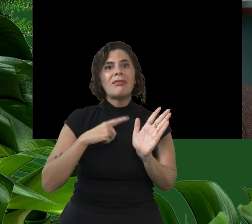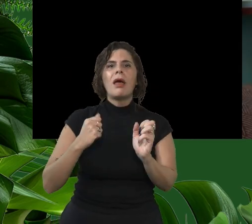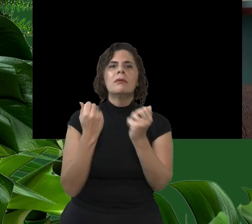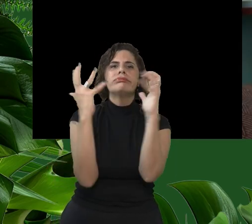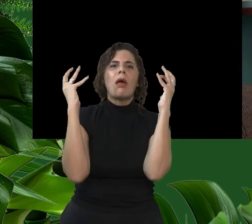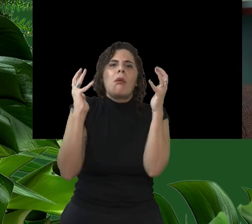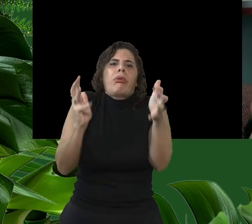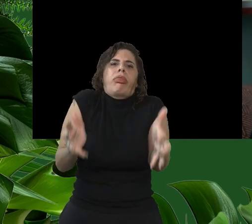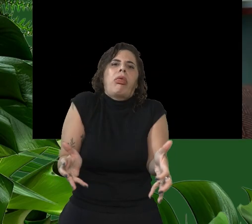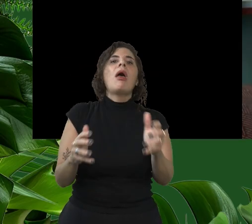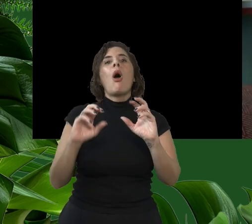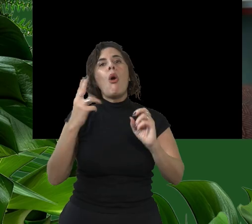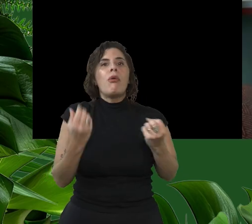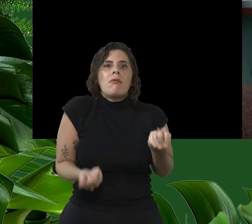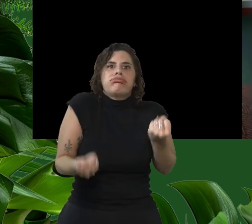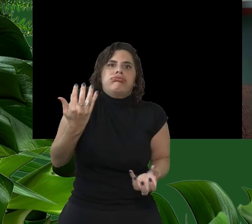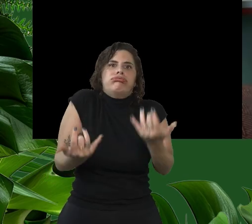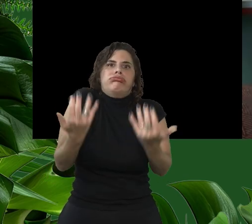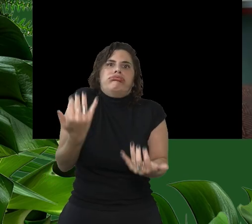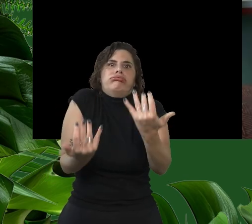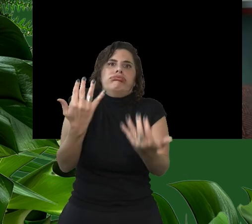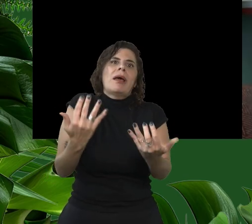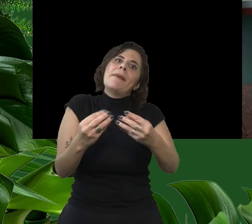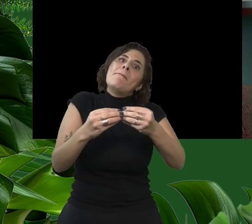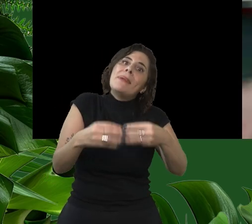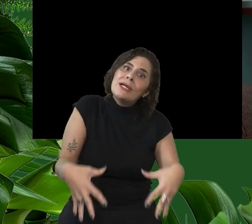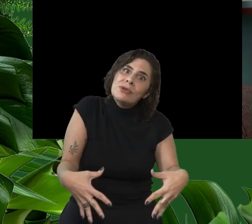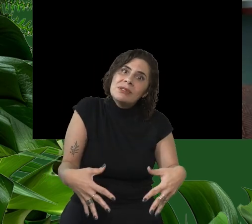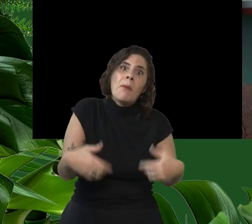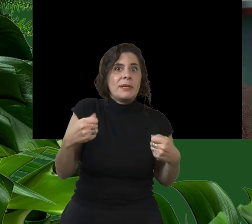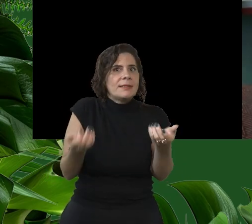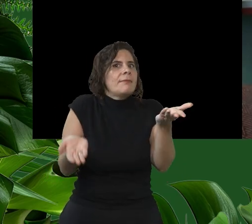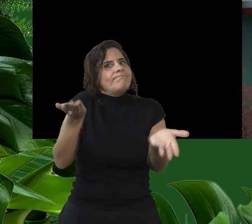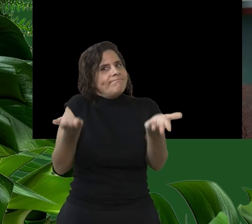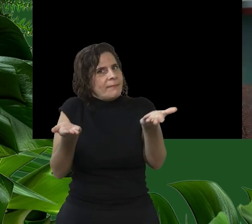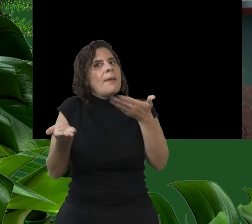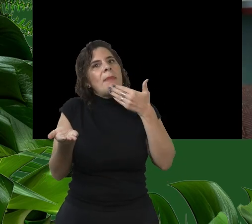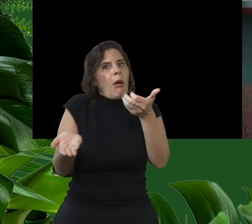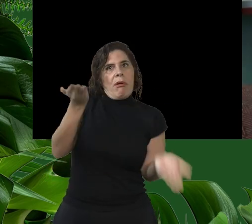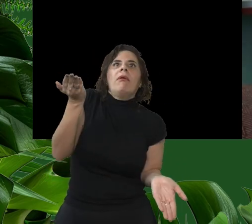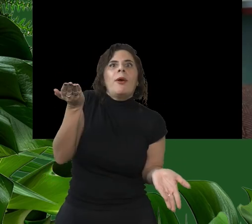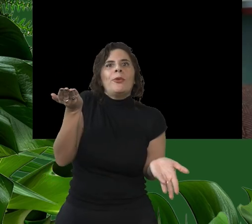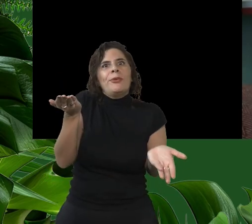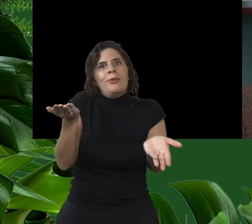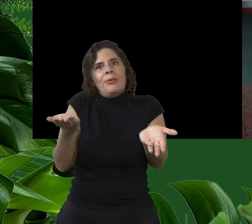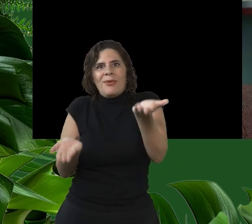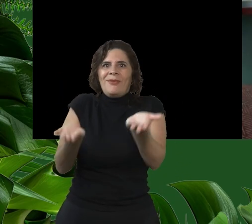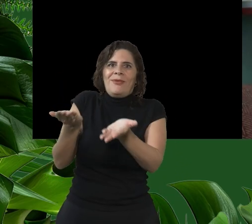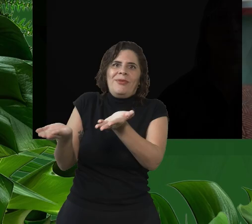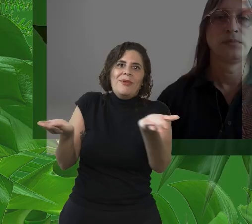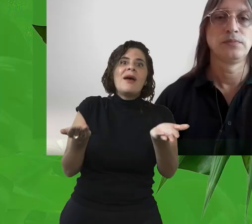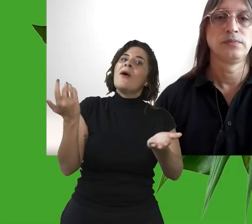isso a gente precisa repensar para que a gente consiga ter um ciclo mais equilibrado e a gente consiga fazer parte dessa natureza